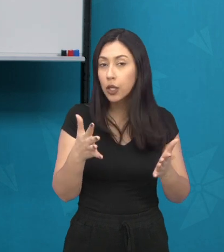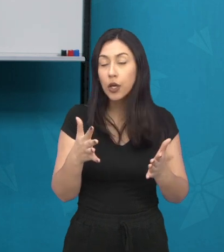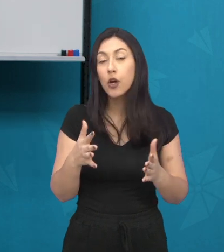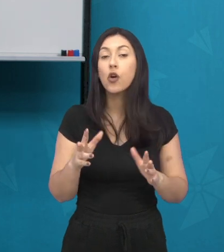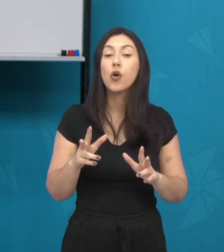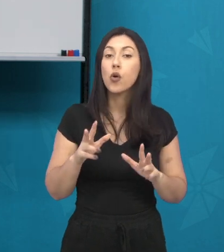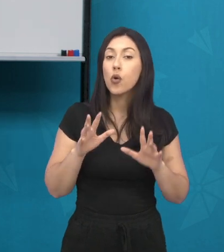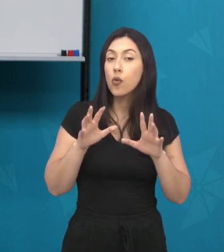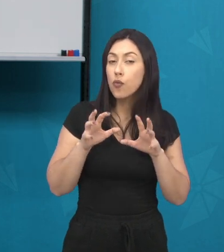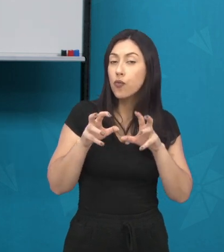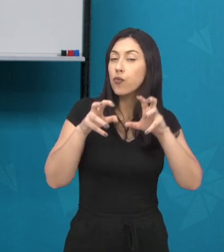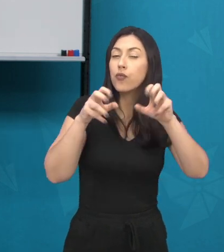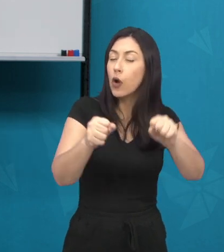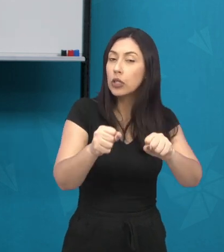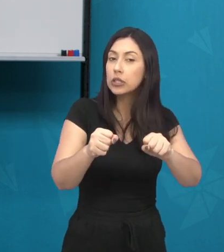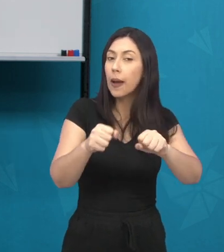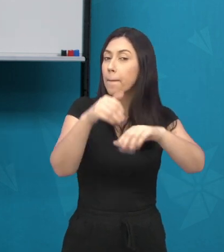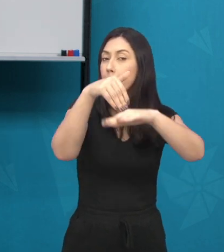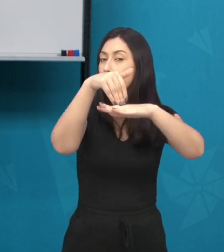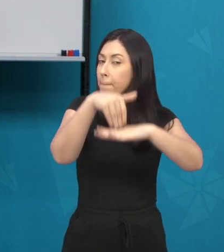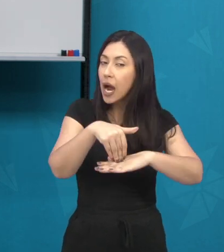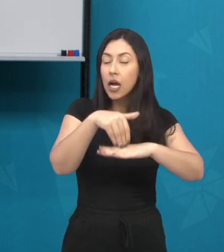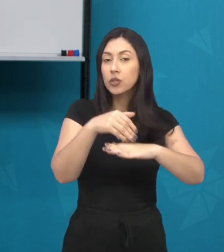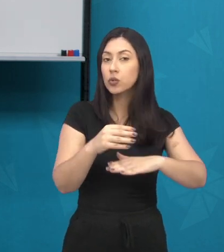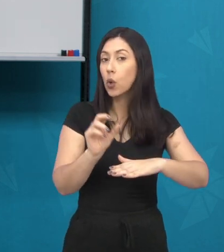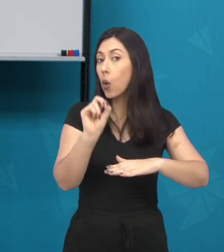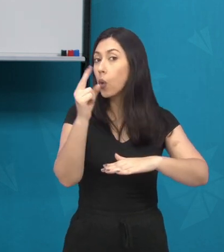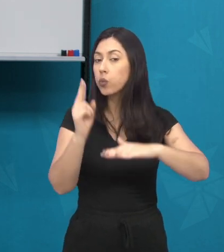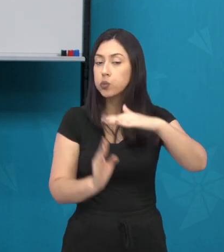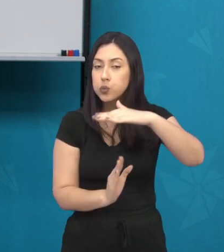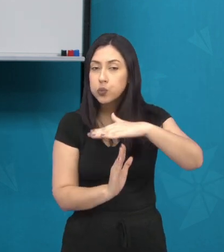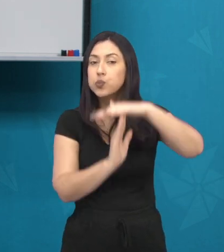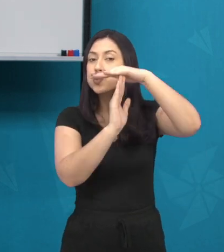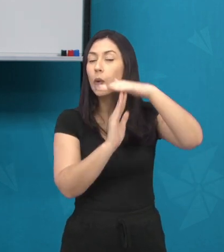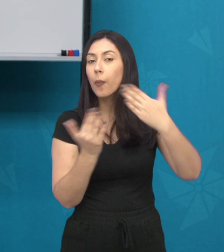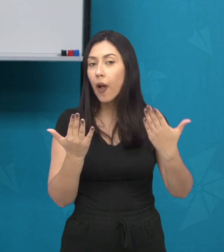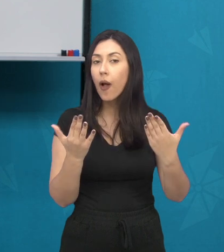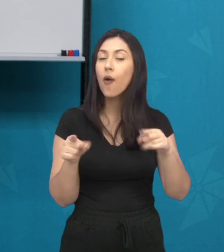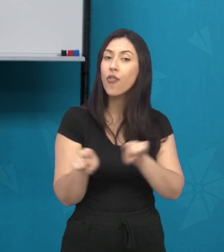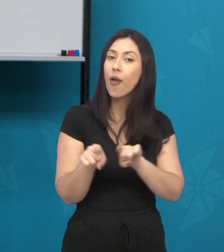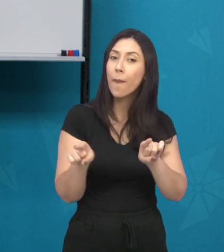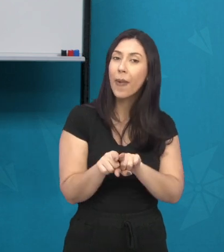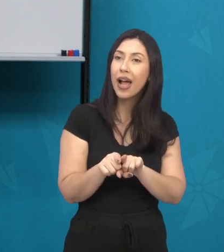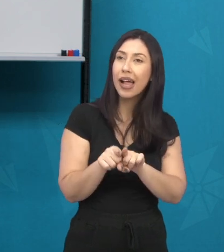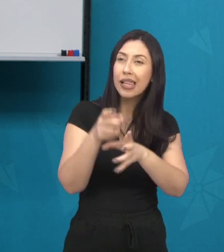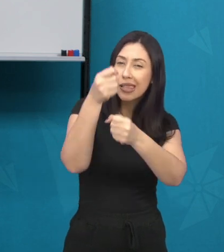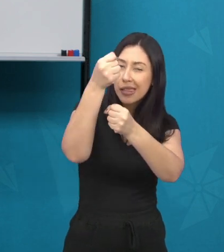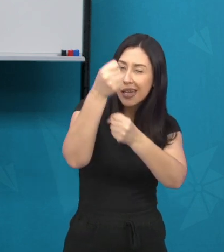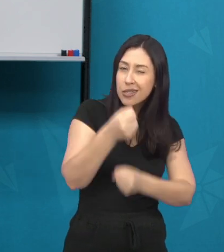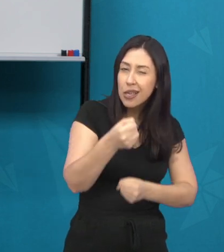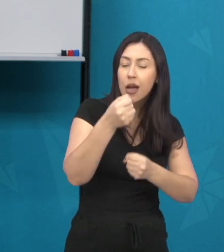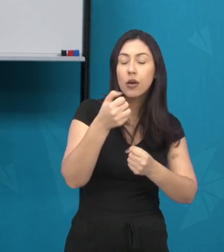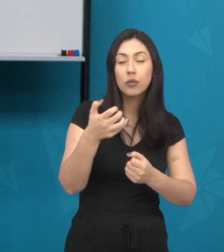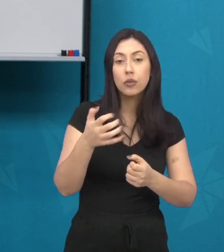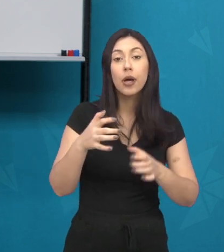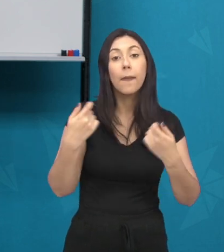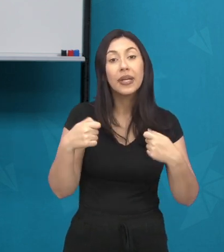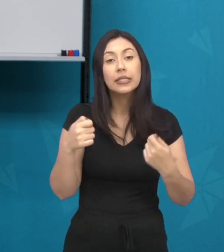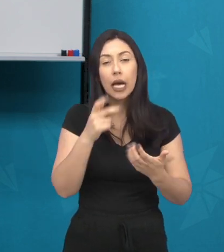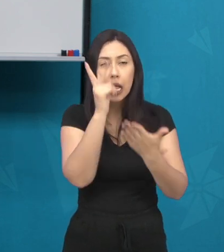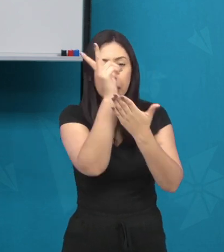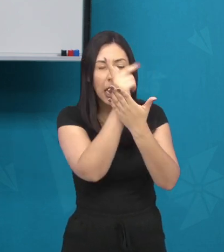normal tração enfim faça o desenho que às vezes você não consegue resolver uma questão por falta de